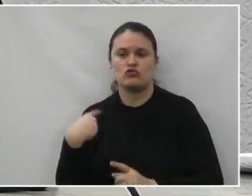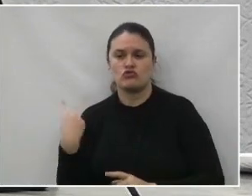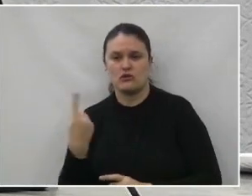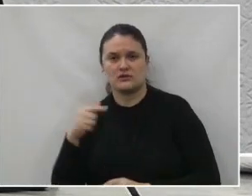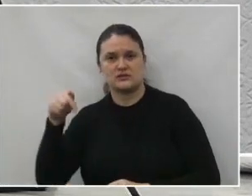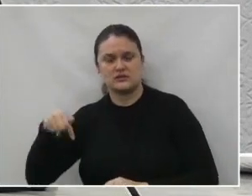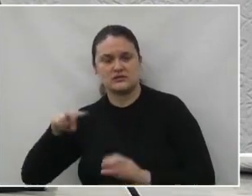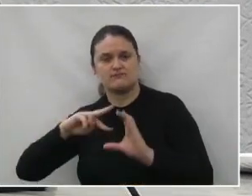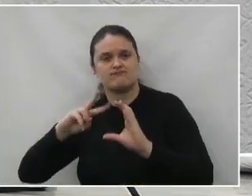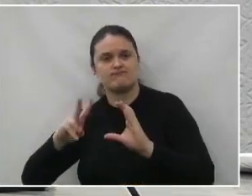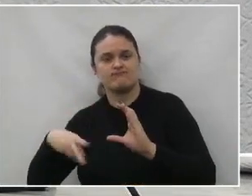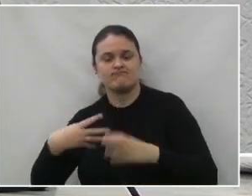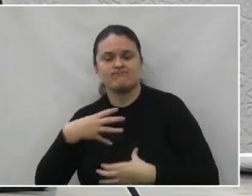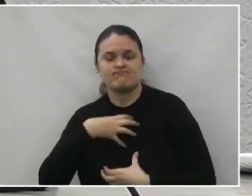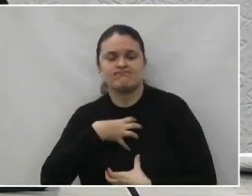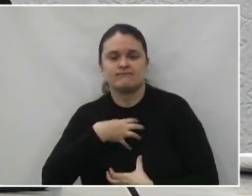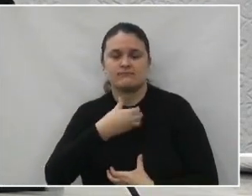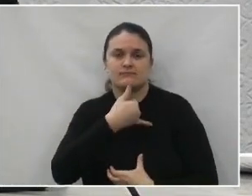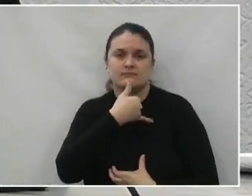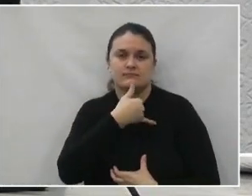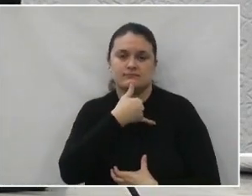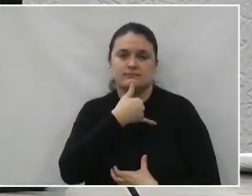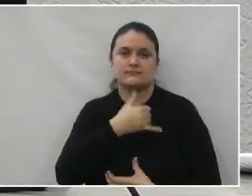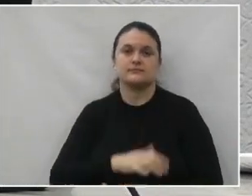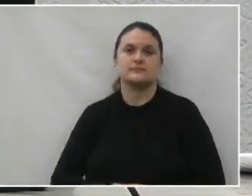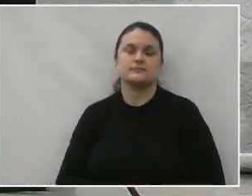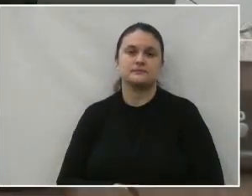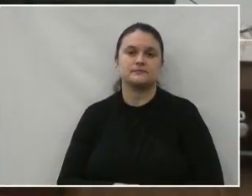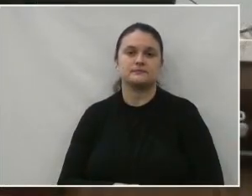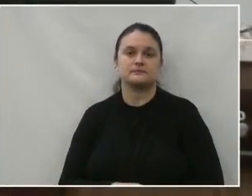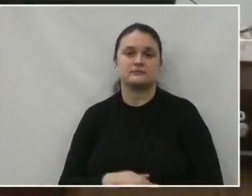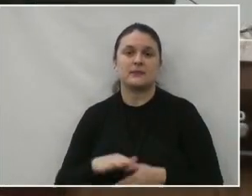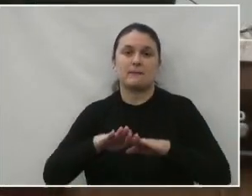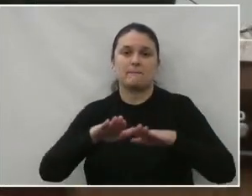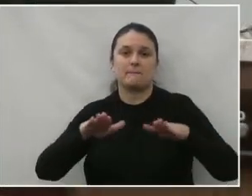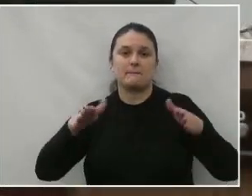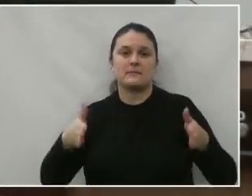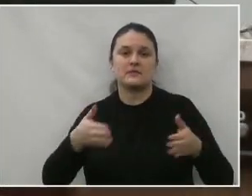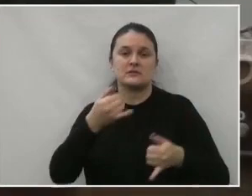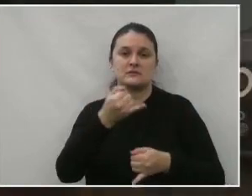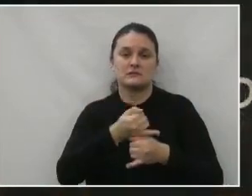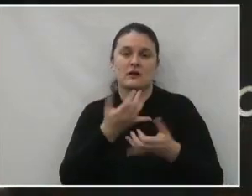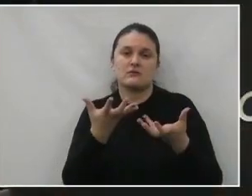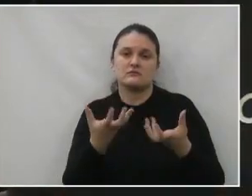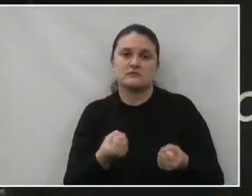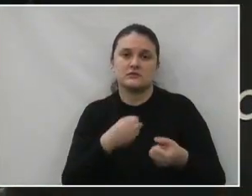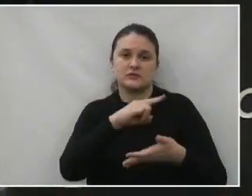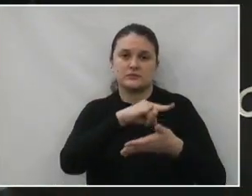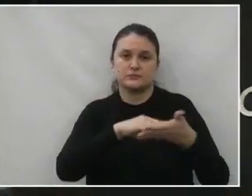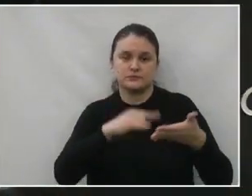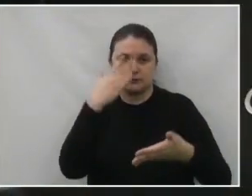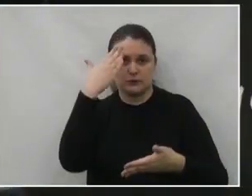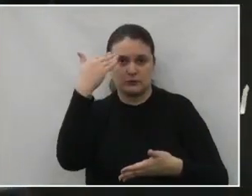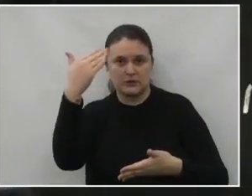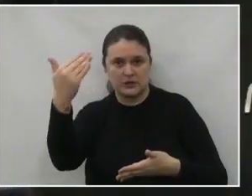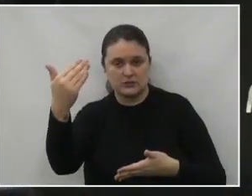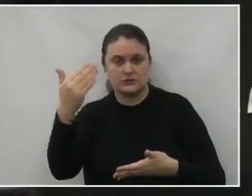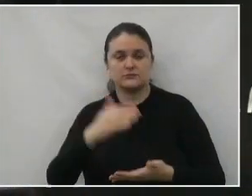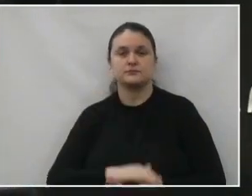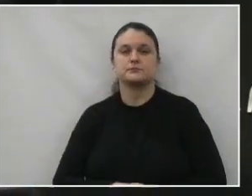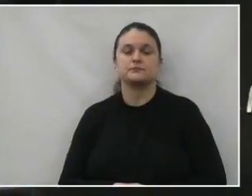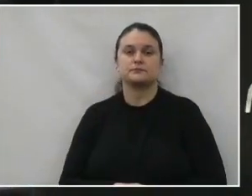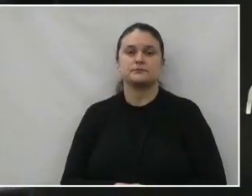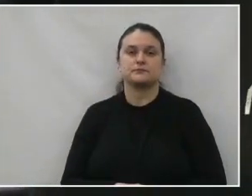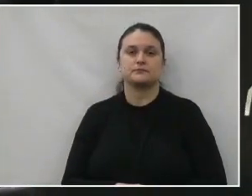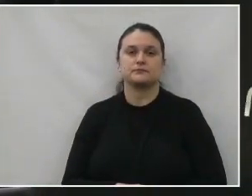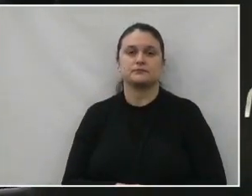Municipal expressa os mais profundos sentimentos. A mesa diretora acata a moção de encaminhamento de todos